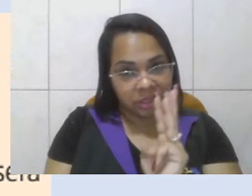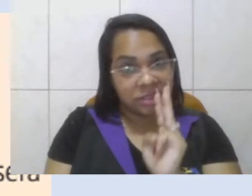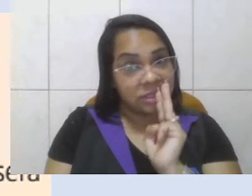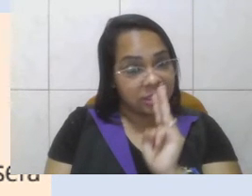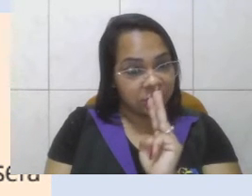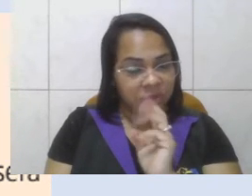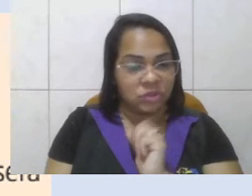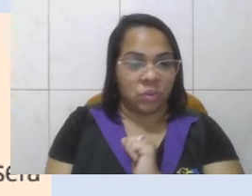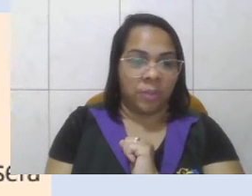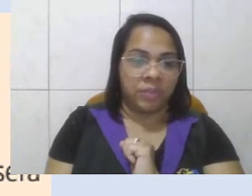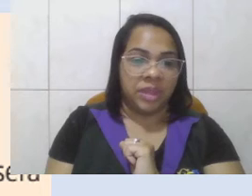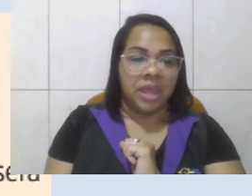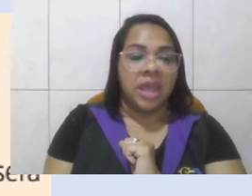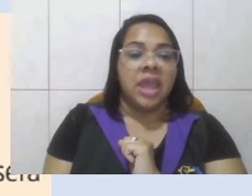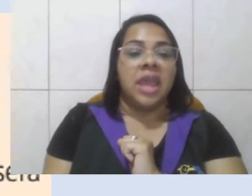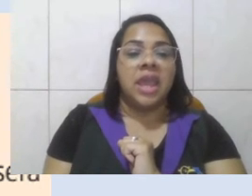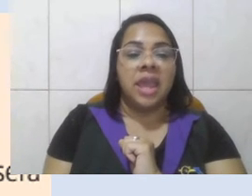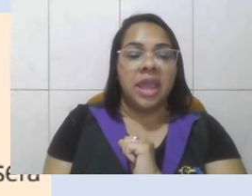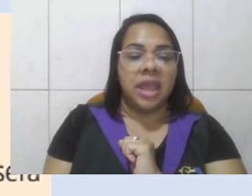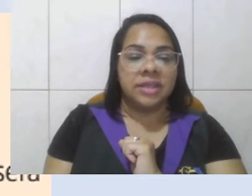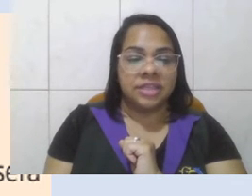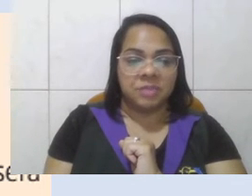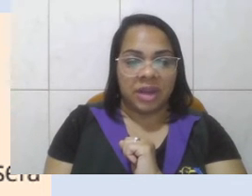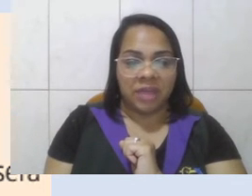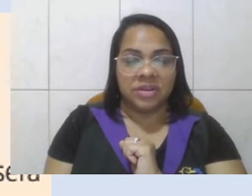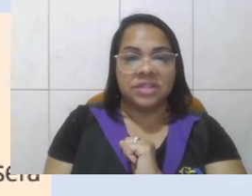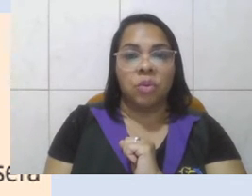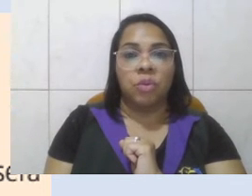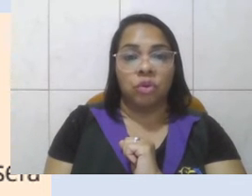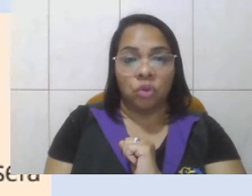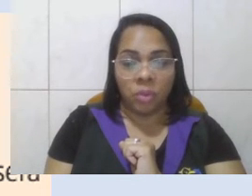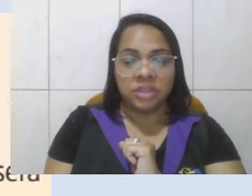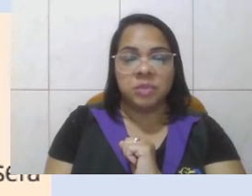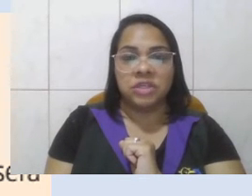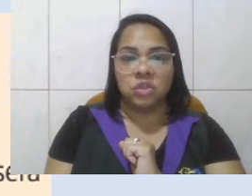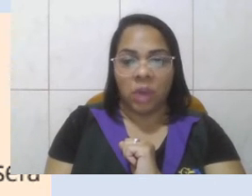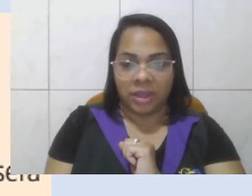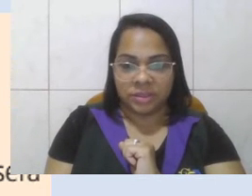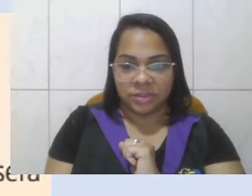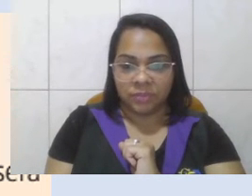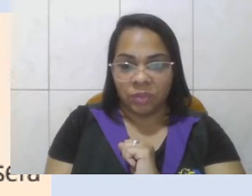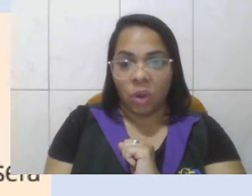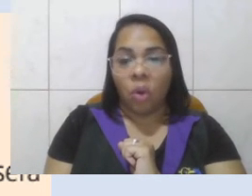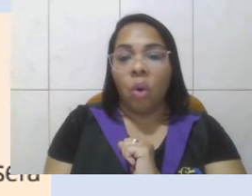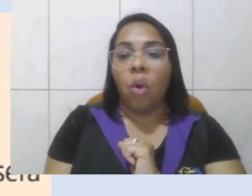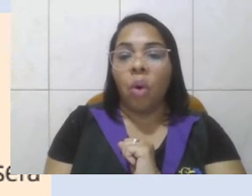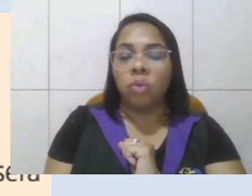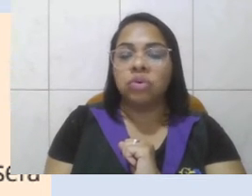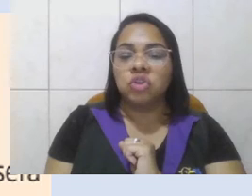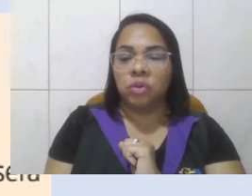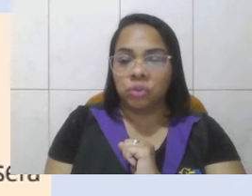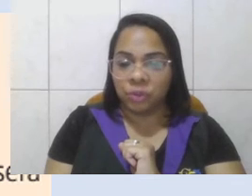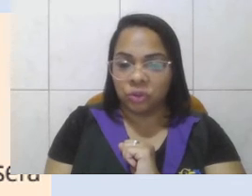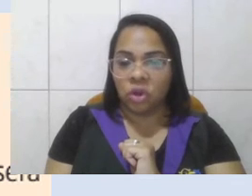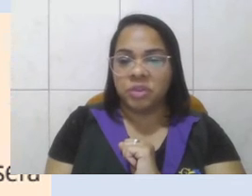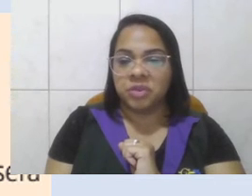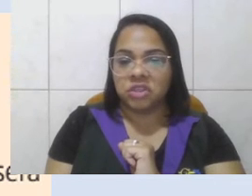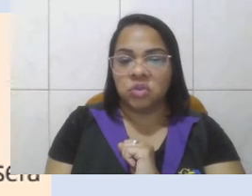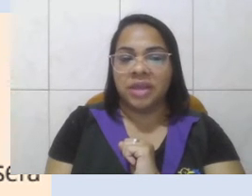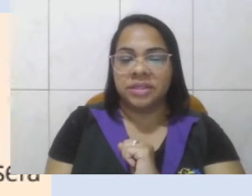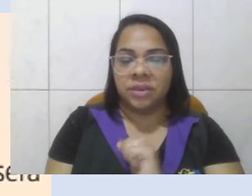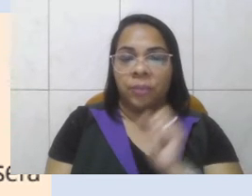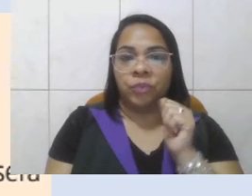e terceira pessoa. Essas palavras são pronomes pessoais. Outros